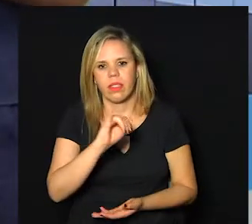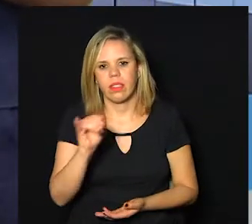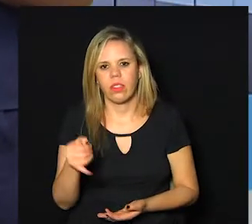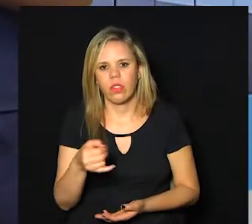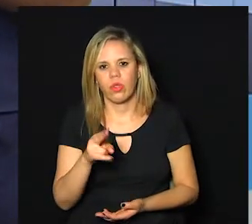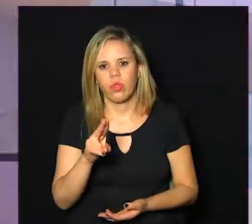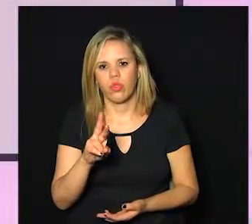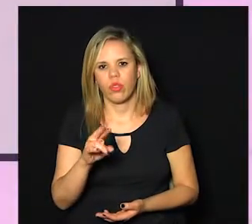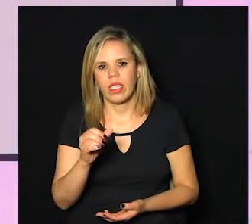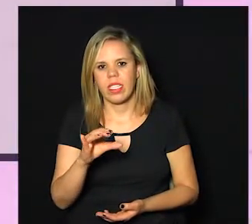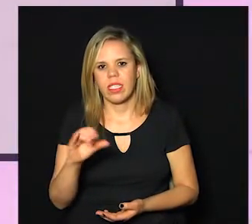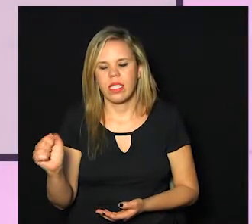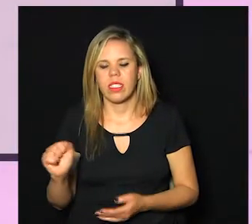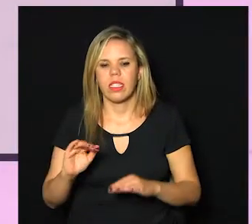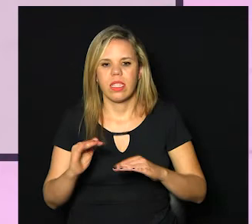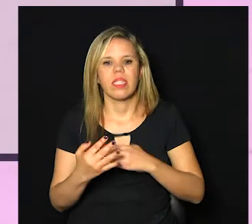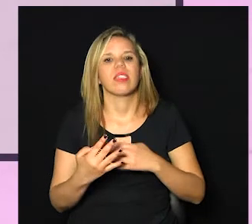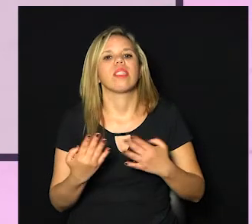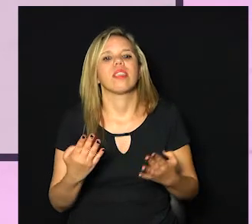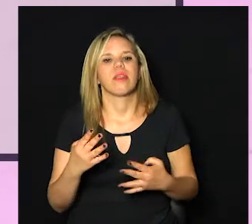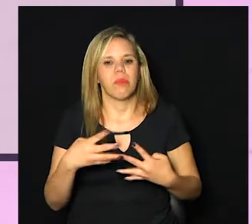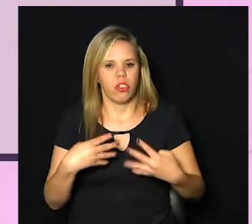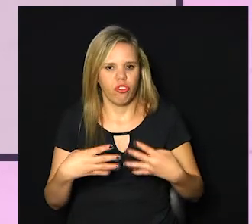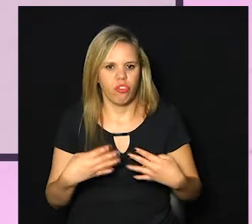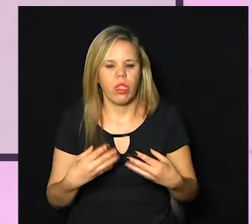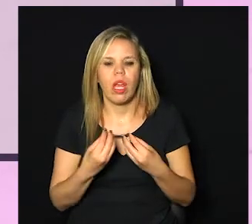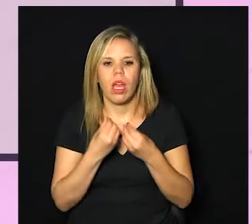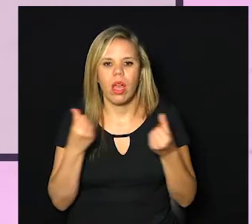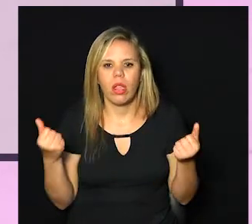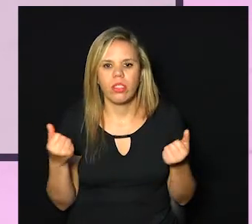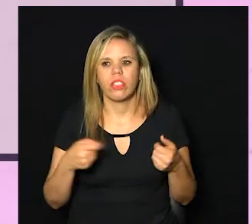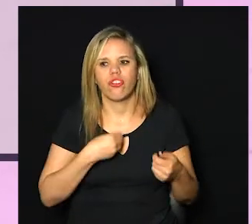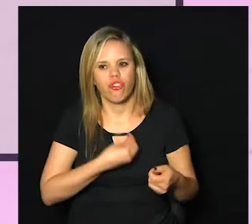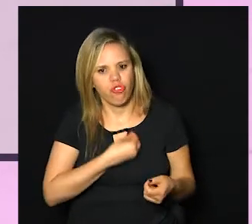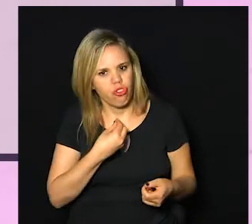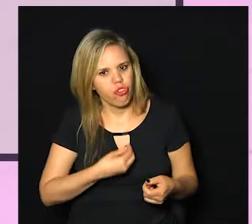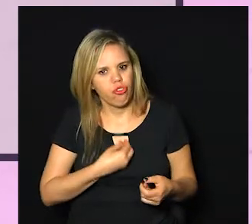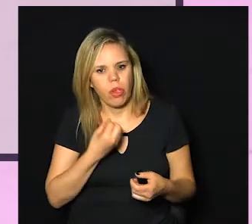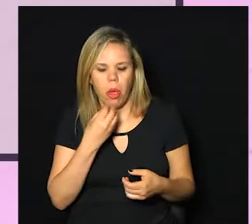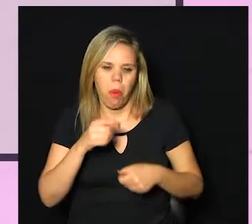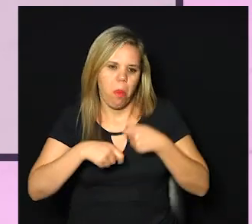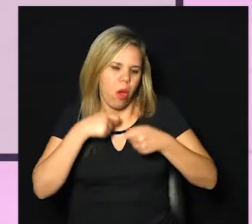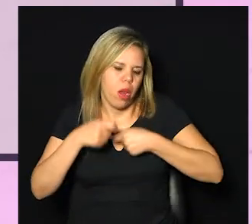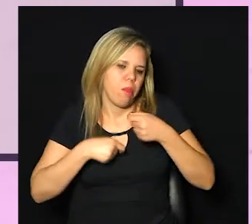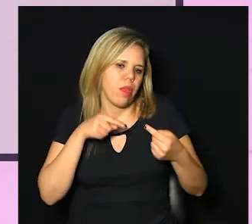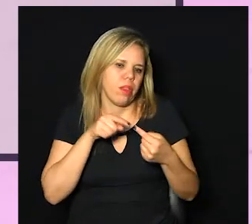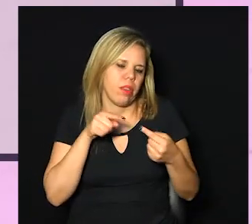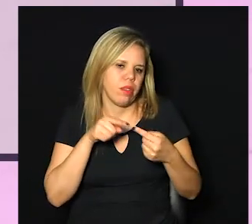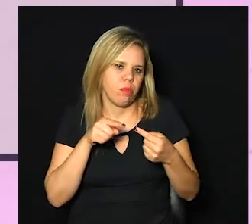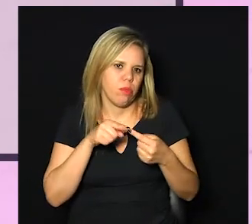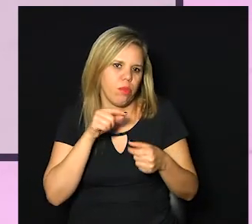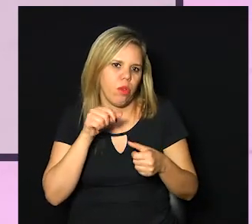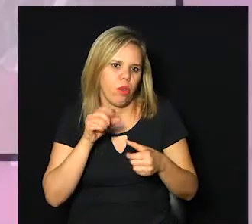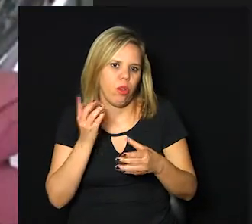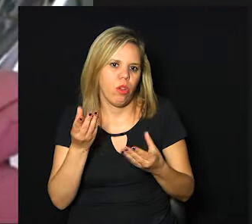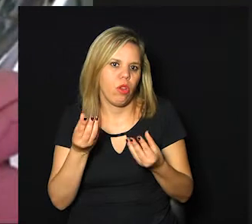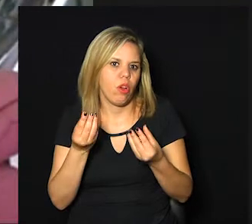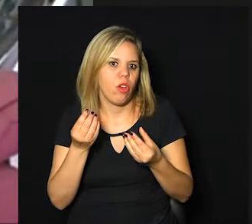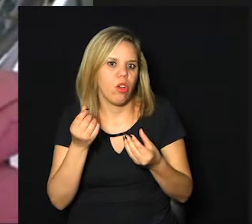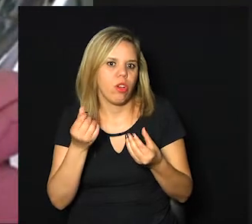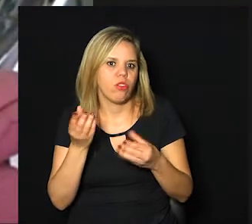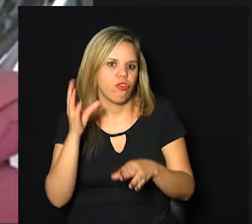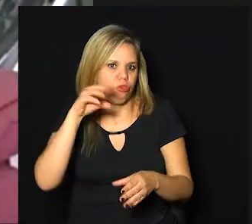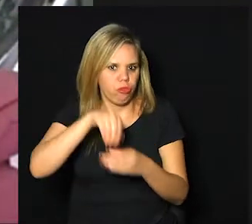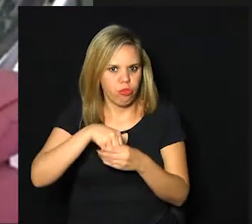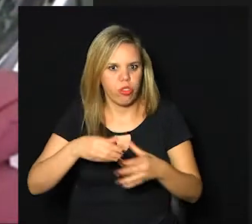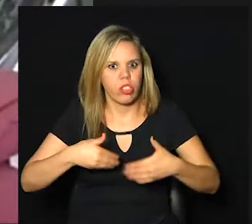de Barão Geraldo, pergunta: a qualidade de vida, como a boa alimentação, pode refletir no humor?